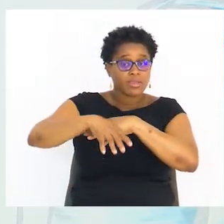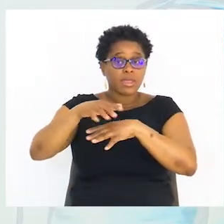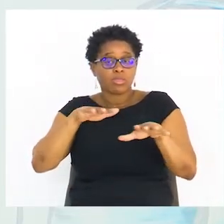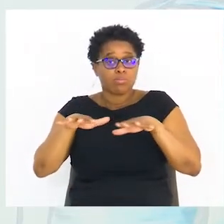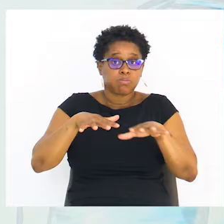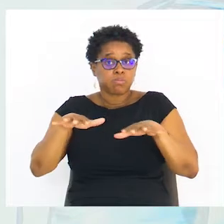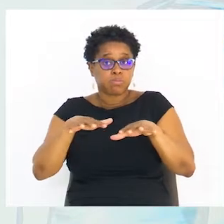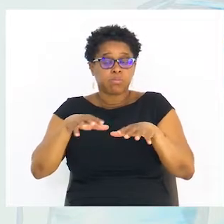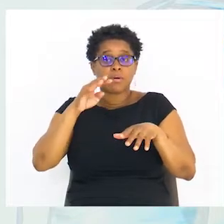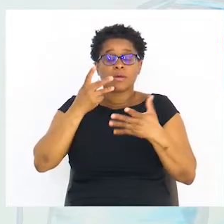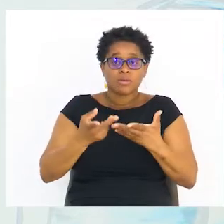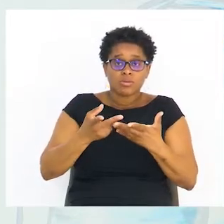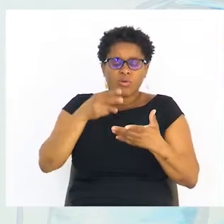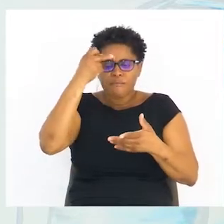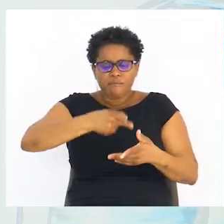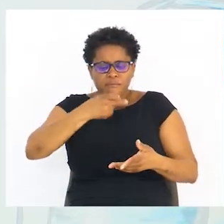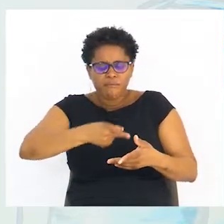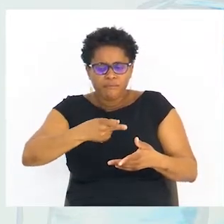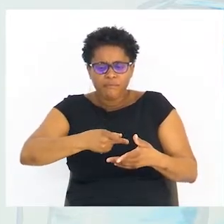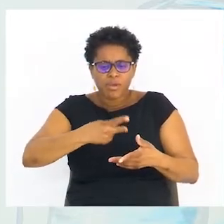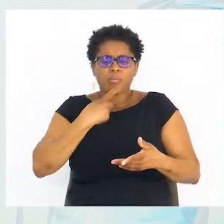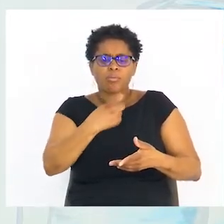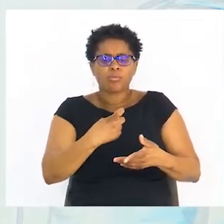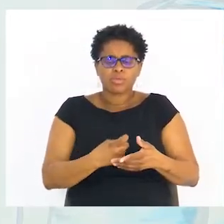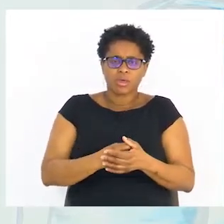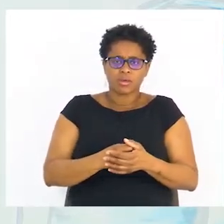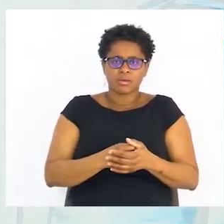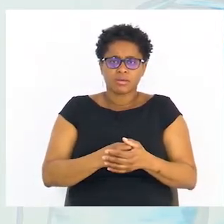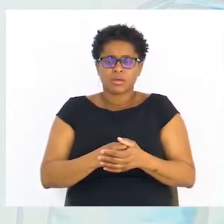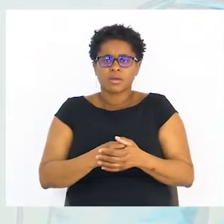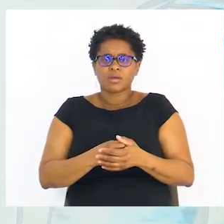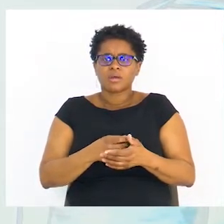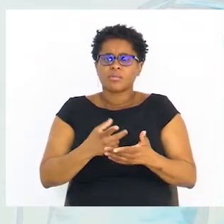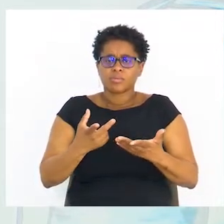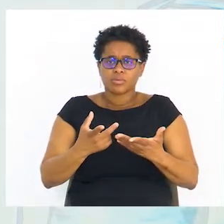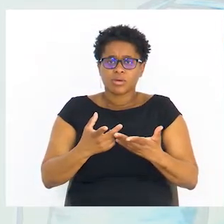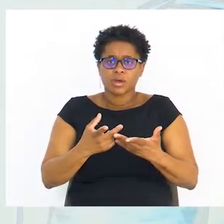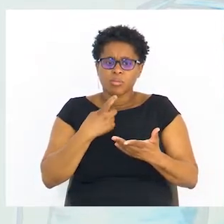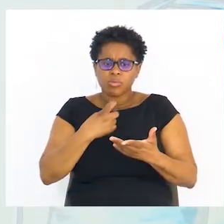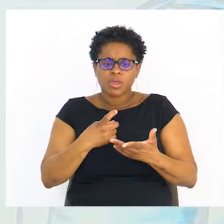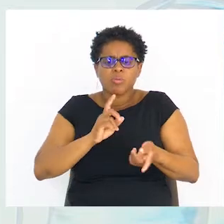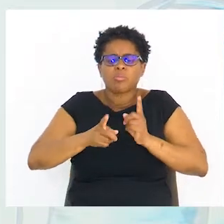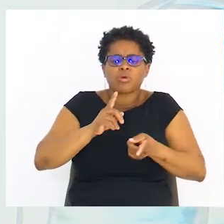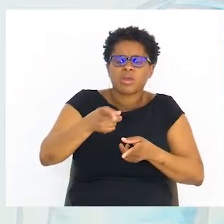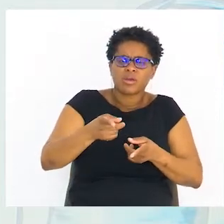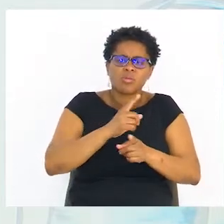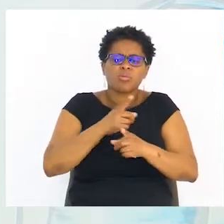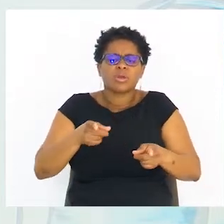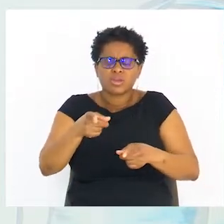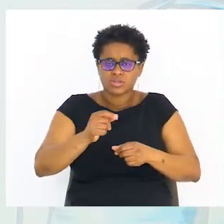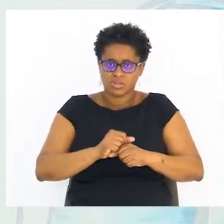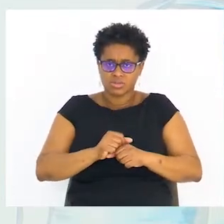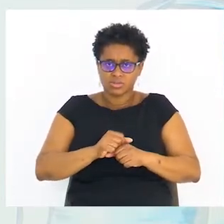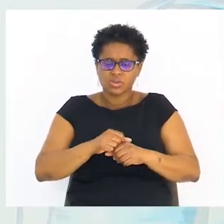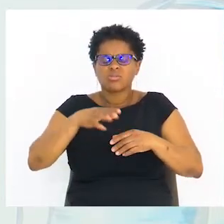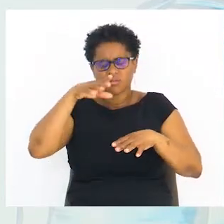maremoto. Portanto, eles ficavam a questionar o porquê disso. E a par disso, acreditavam que